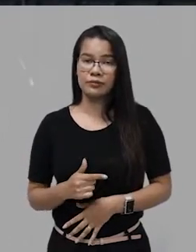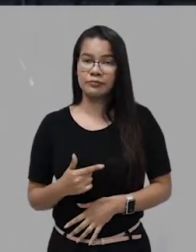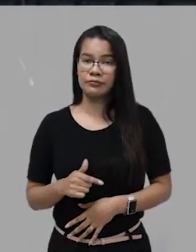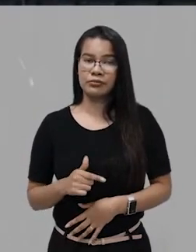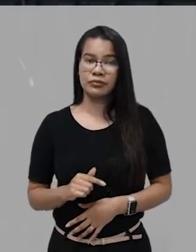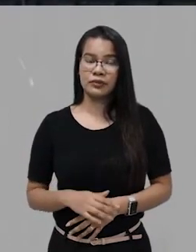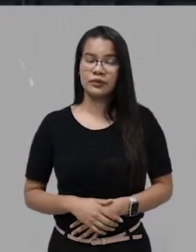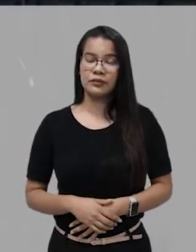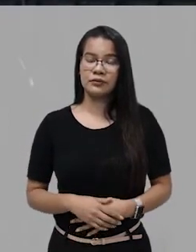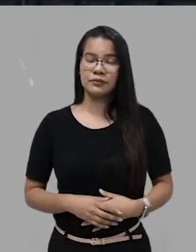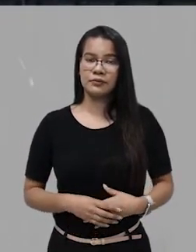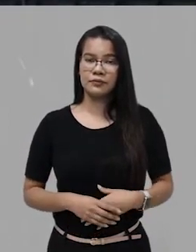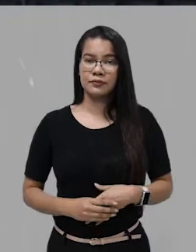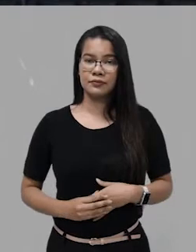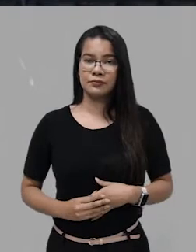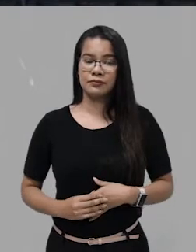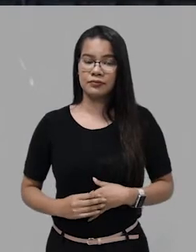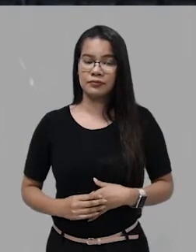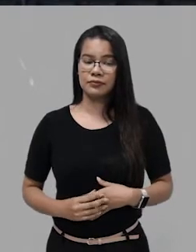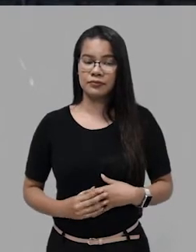salário sem hífen.